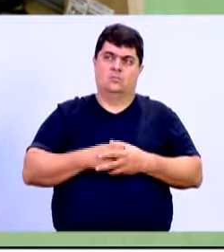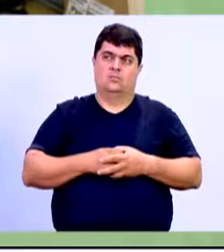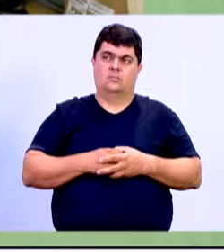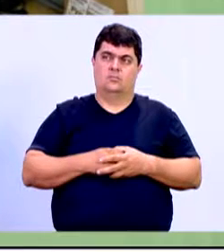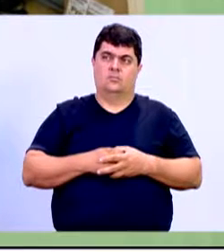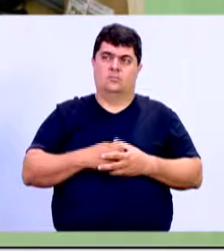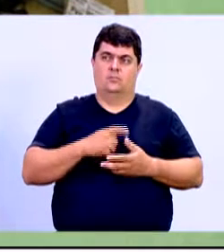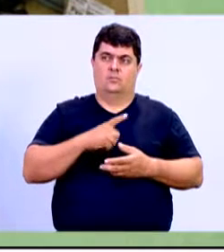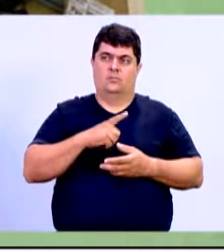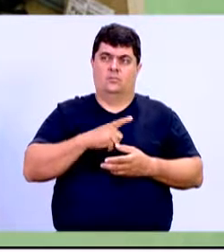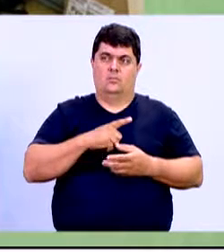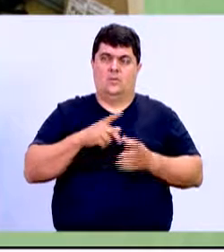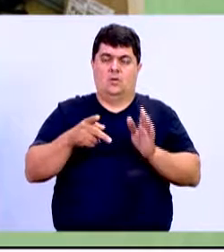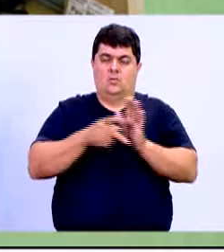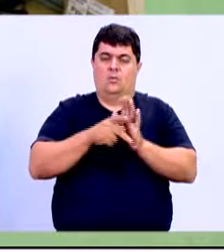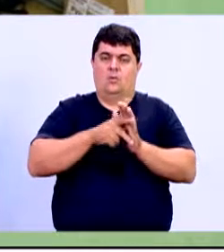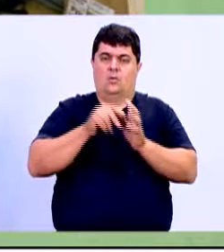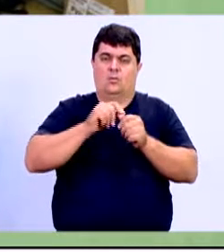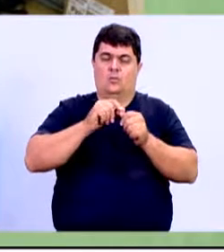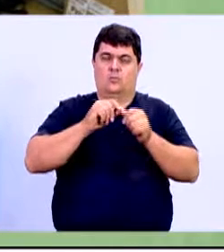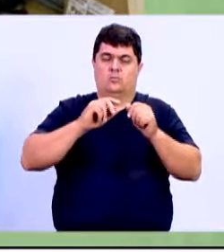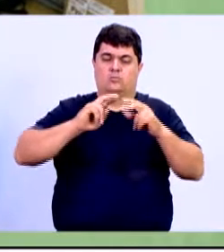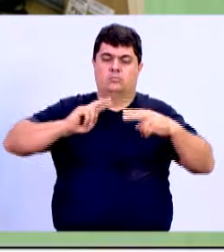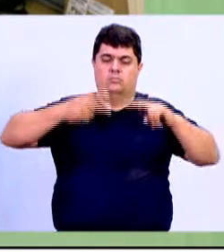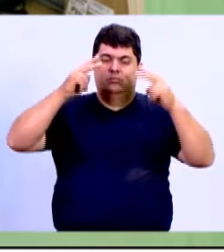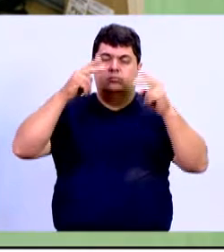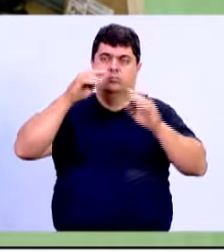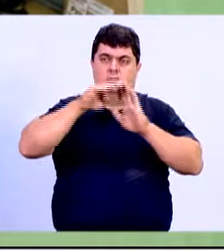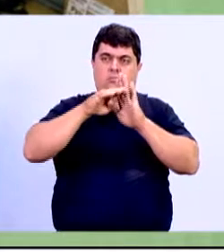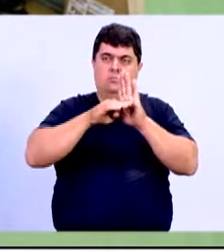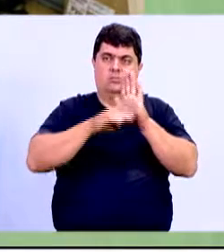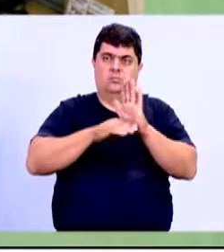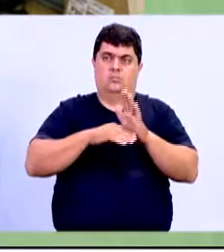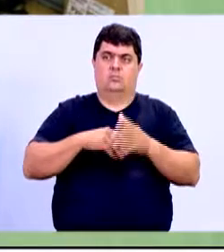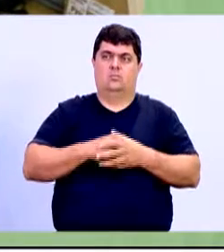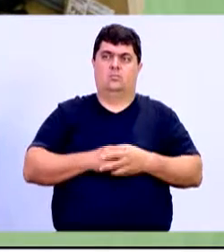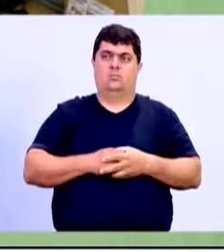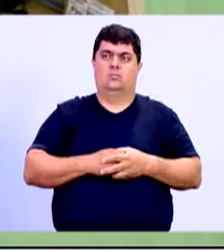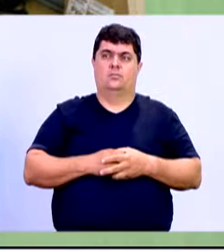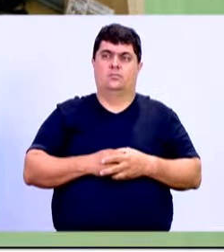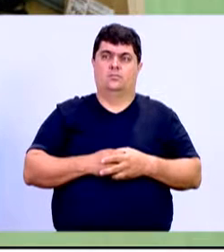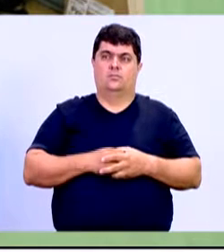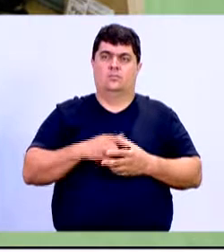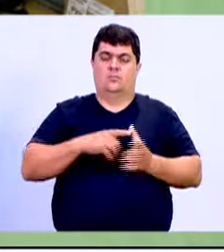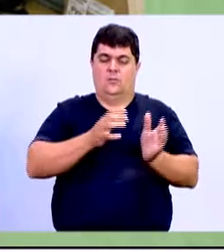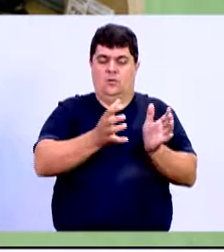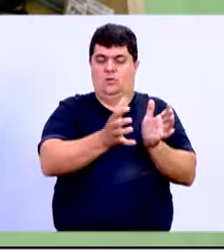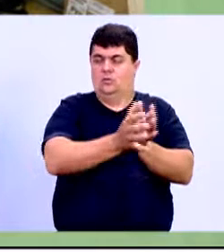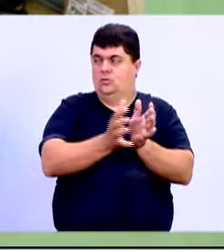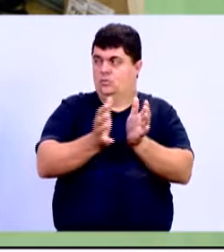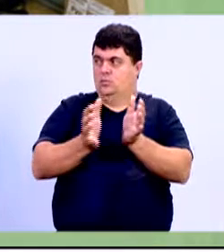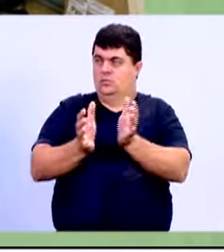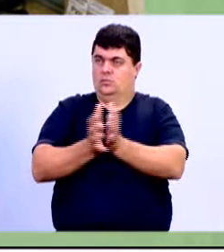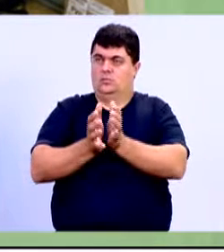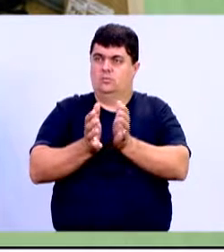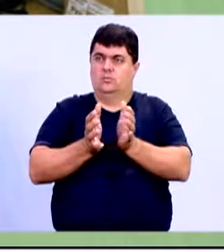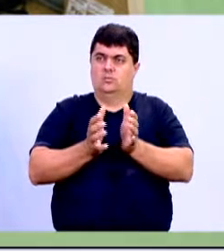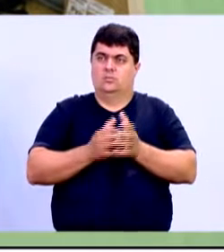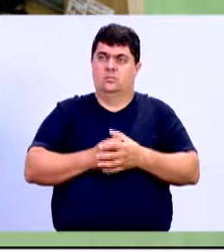a divisão de desenvolvimento, tá? Nós trabalhamos aqui com times. Nós utilizamos lá